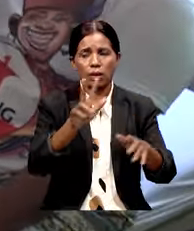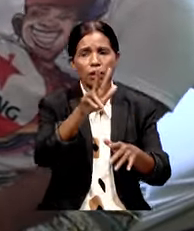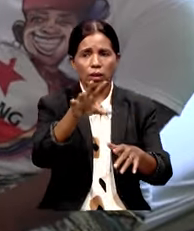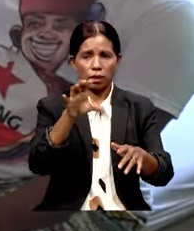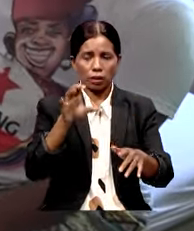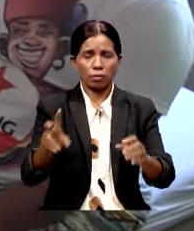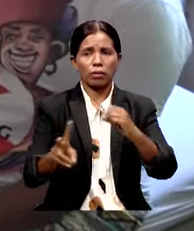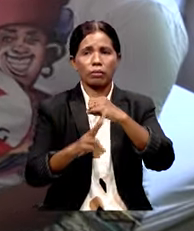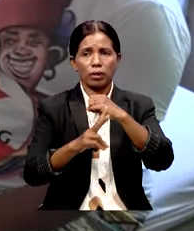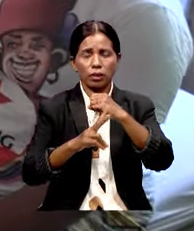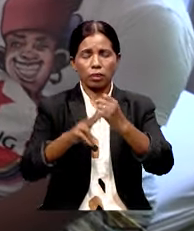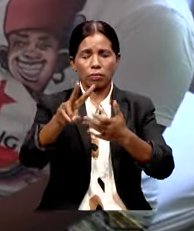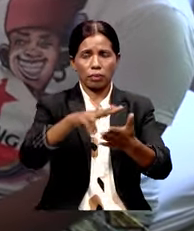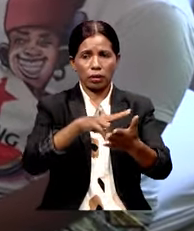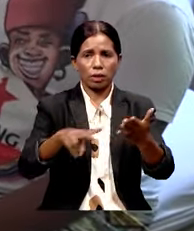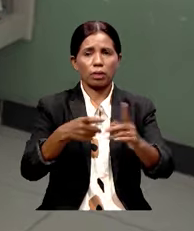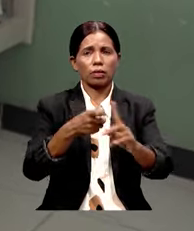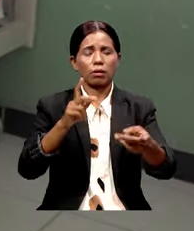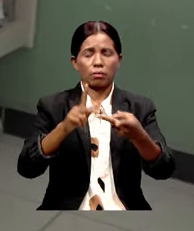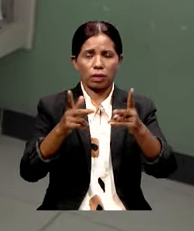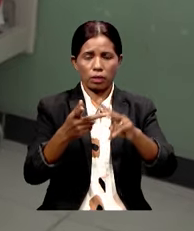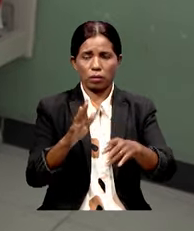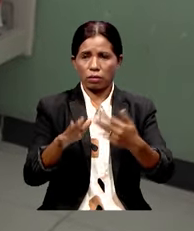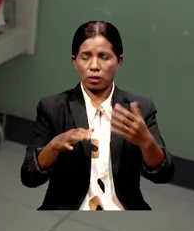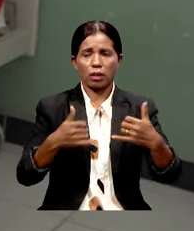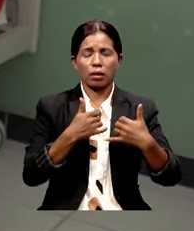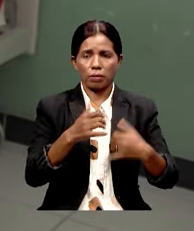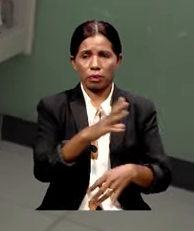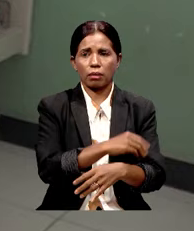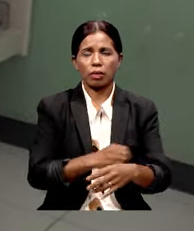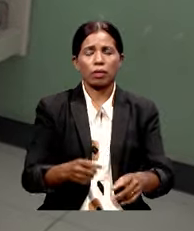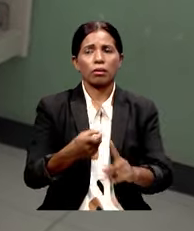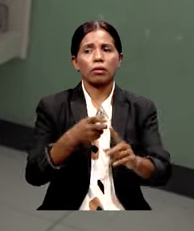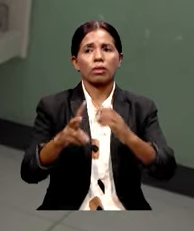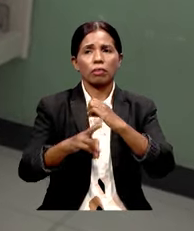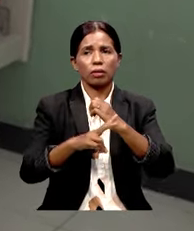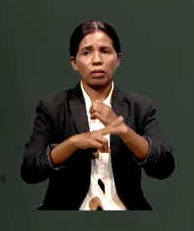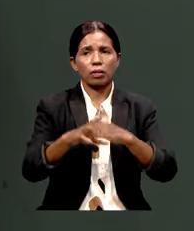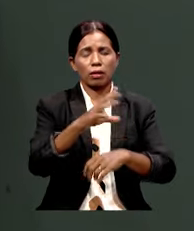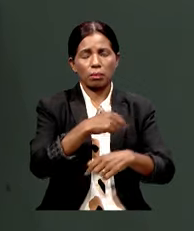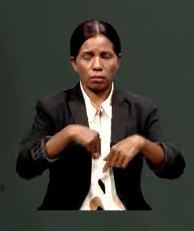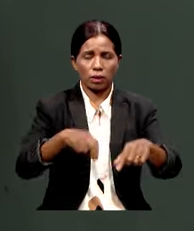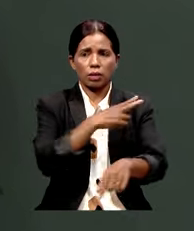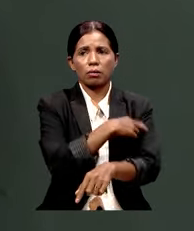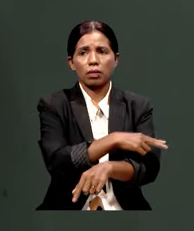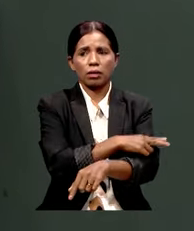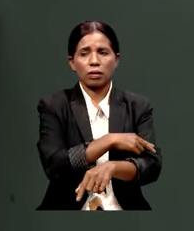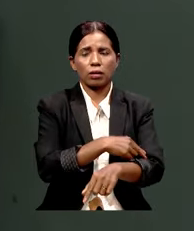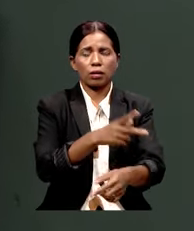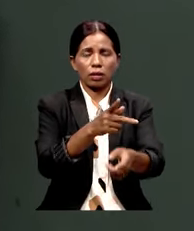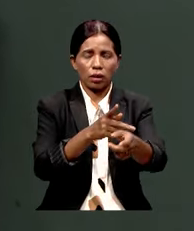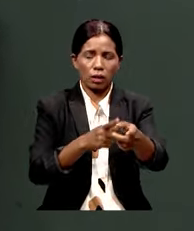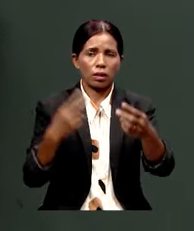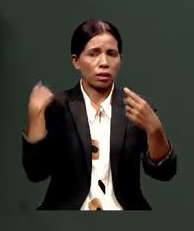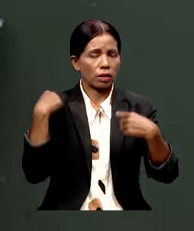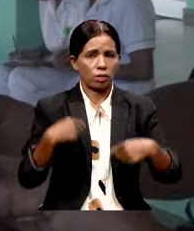besa vítima ba violência russi parceiro rasik. Russi vítima hirakne balon ba centro saúde e o condição canek e resinolon.